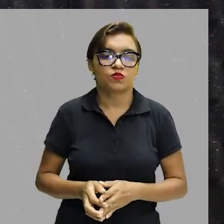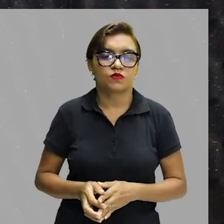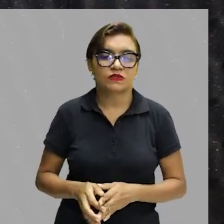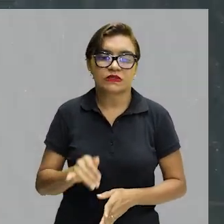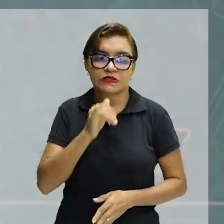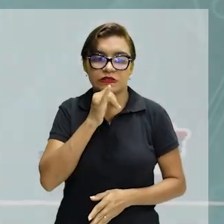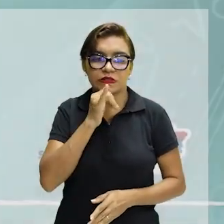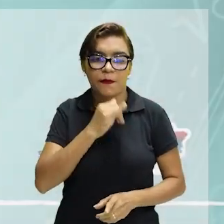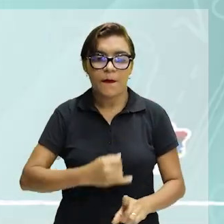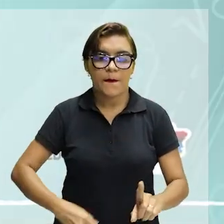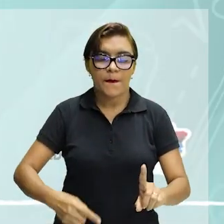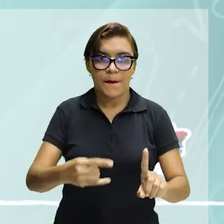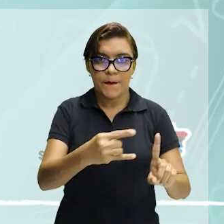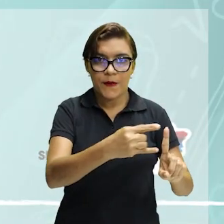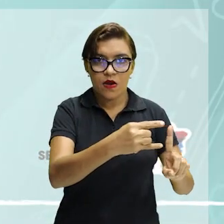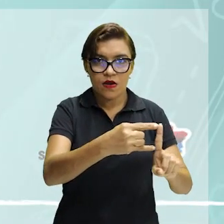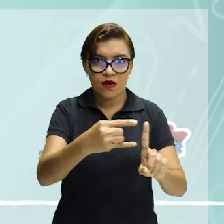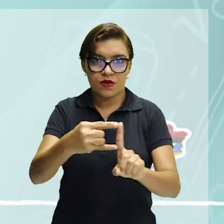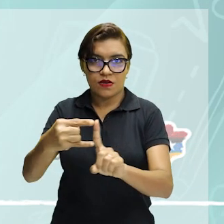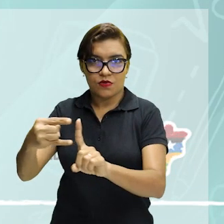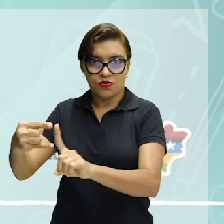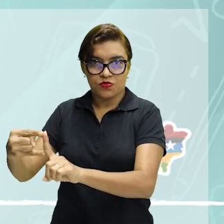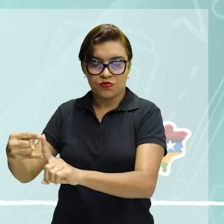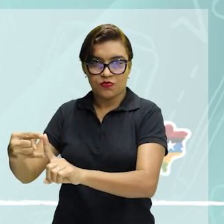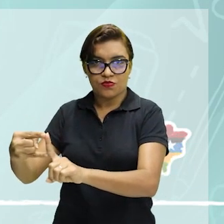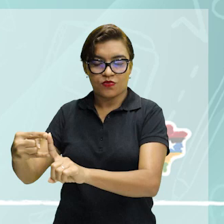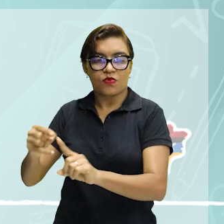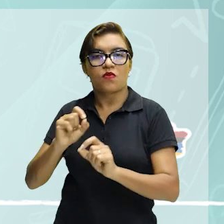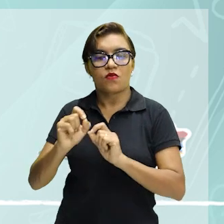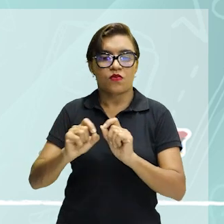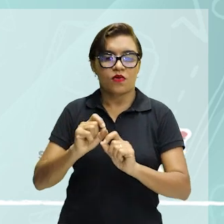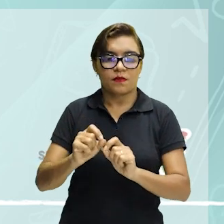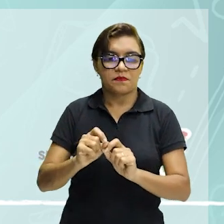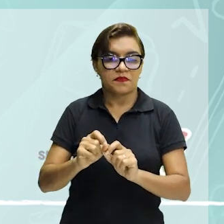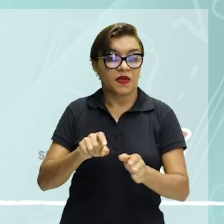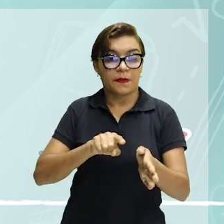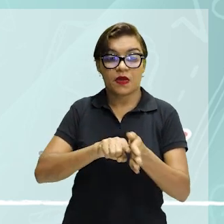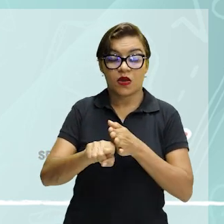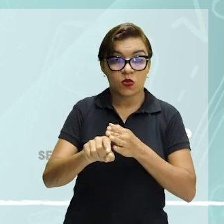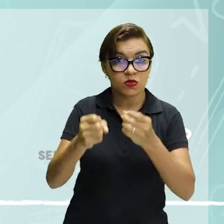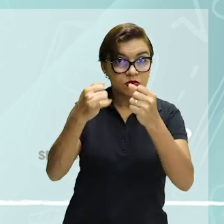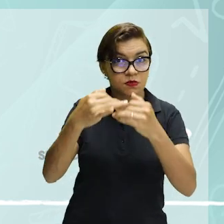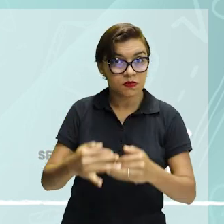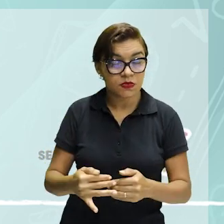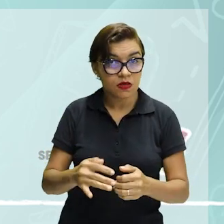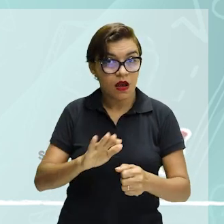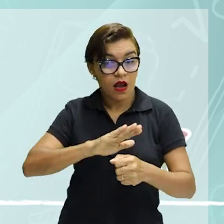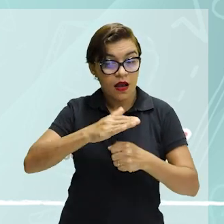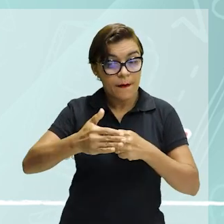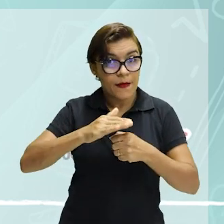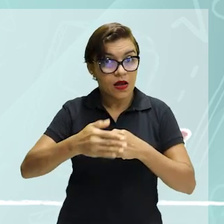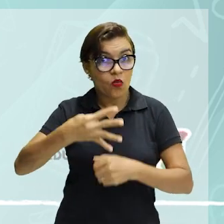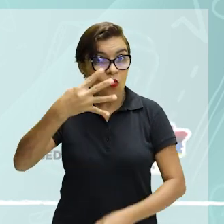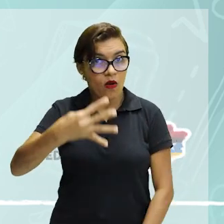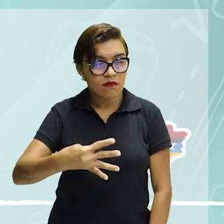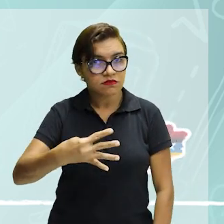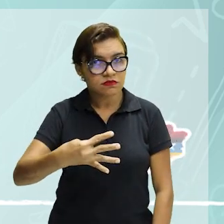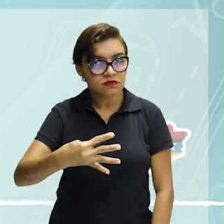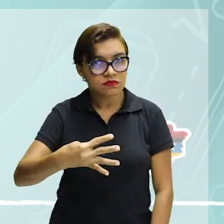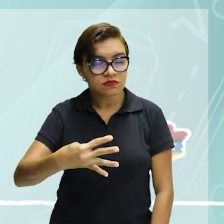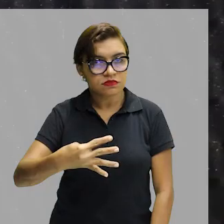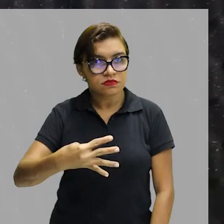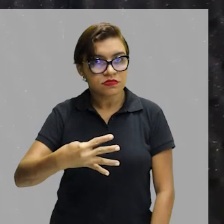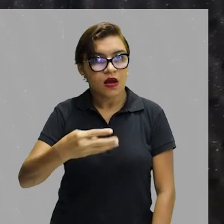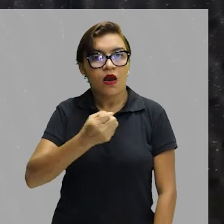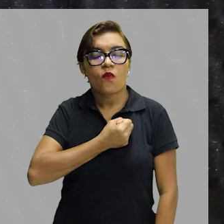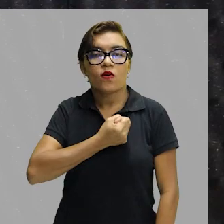período. Aqui a questão nos fala que ele apresenta 4 camadas. 4 camadas. Então, a